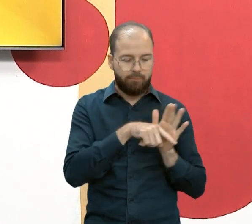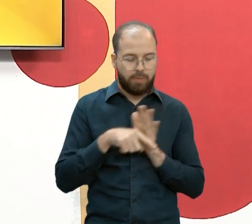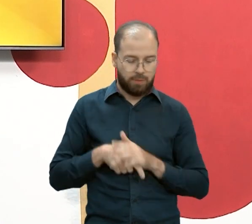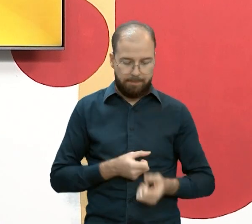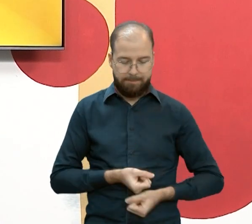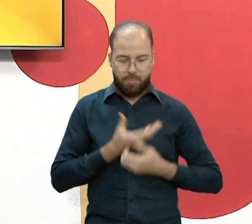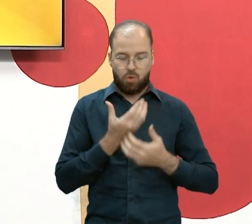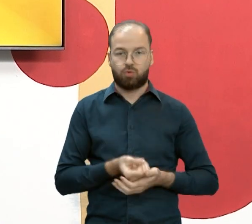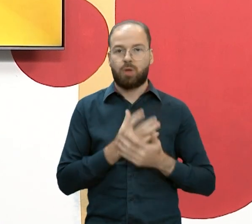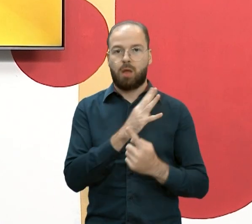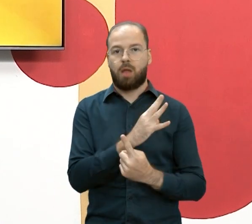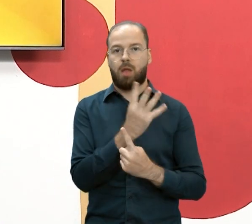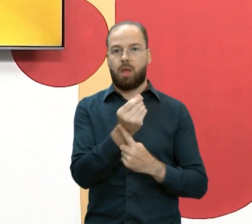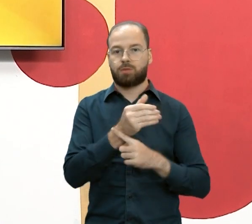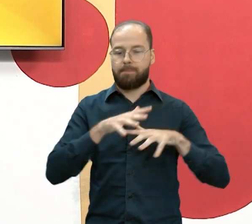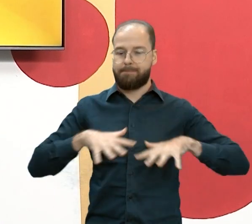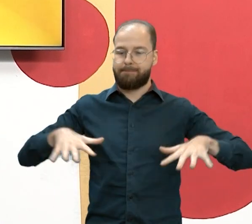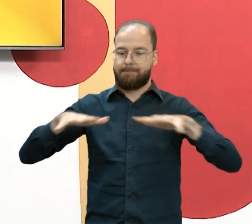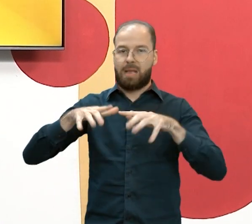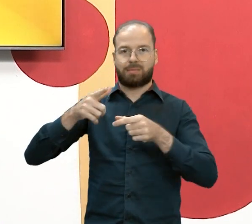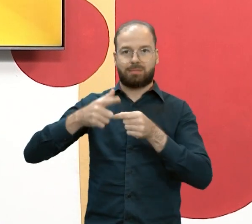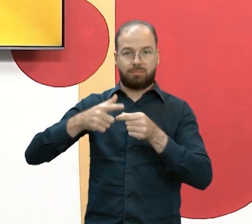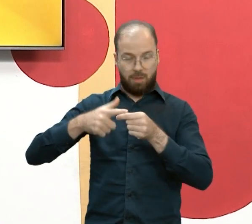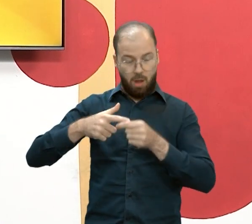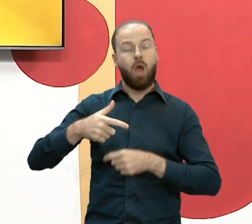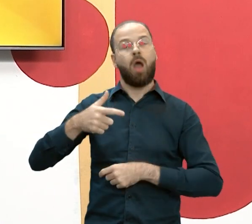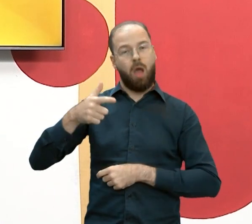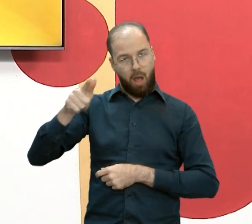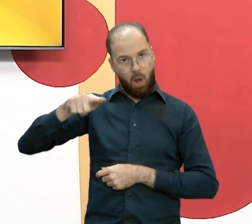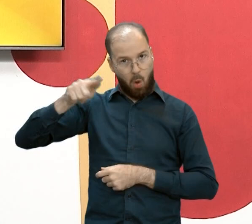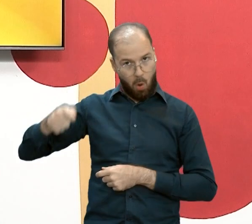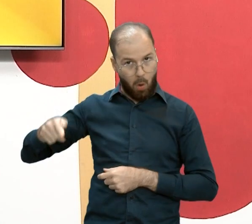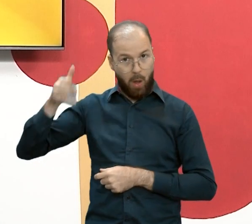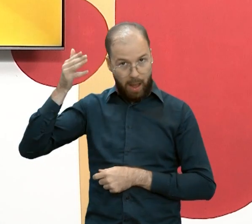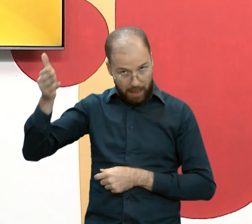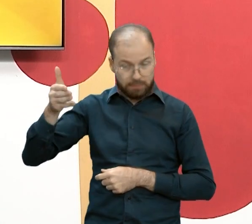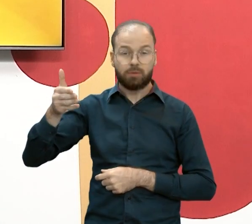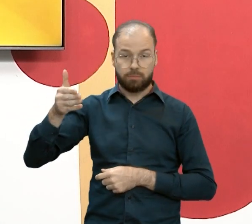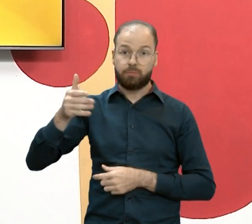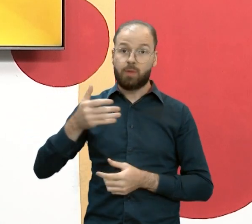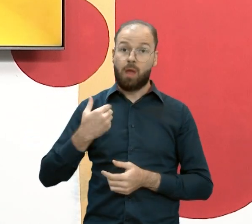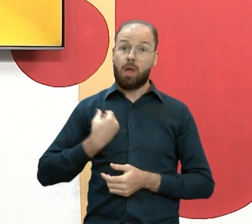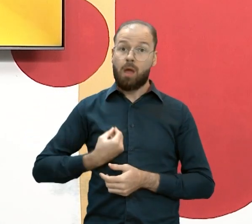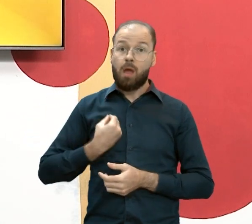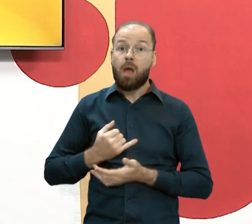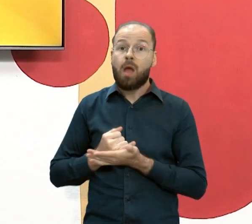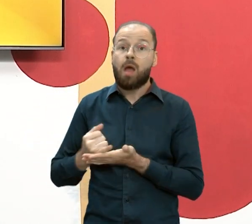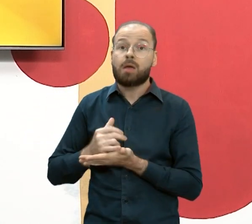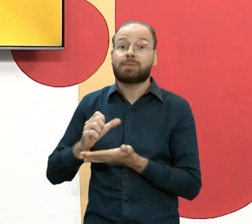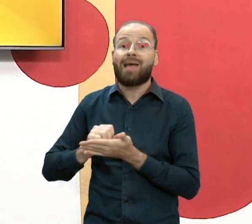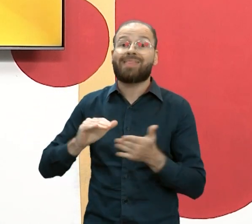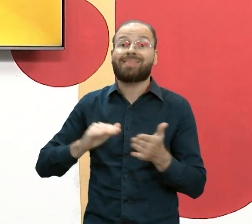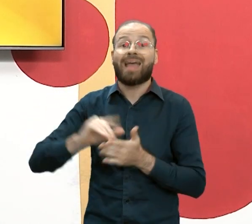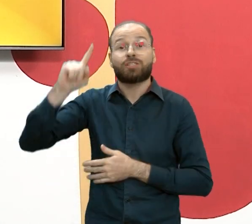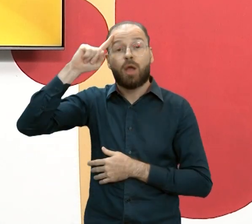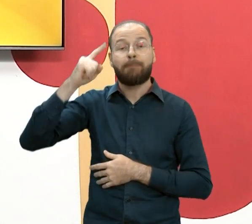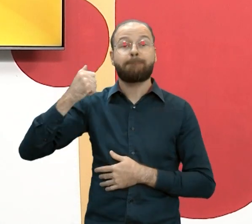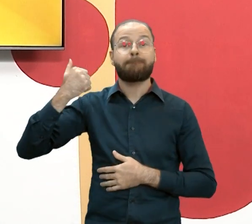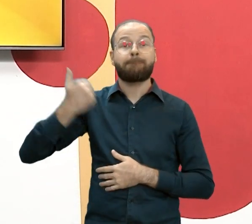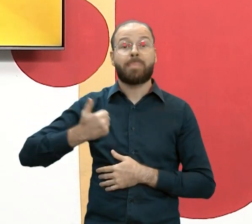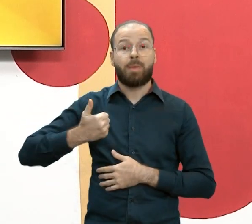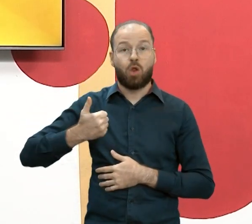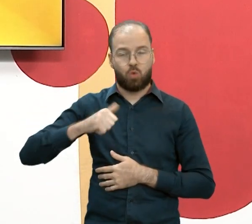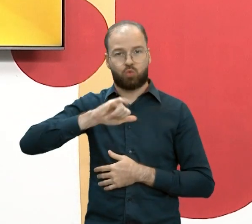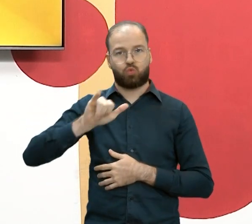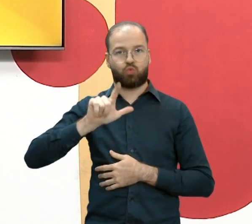Arte, Paisagem e Cidade, promovido pelo Campus Goiás. Na realidade, as inscrições vão até o dia 1º de julho,